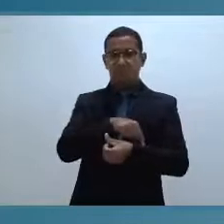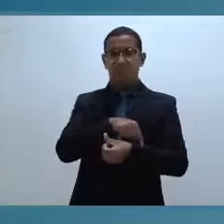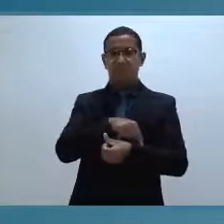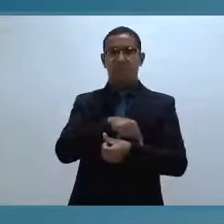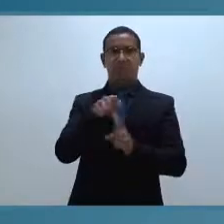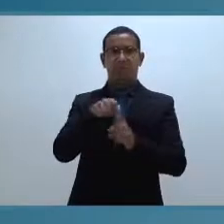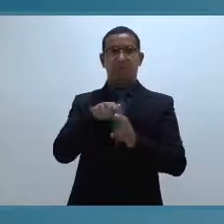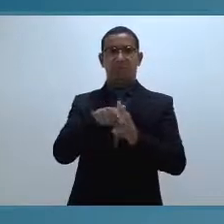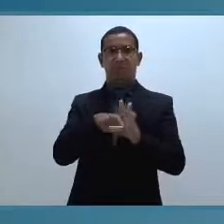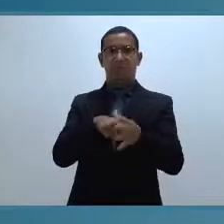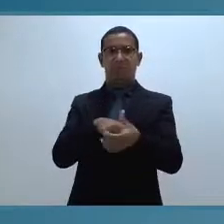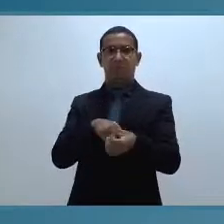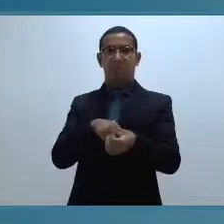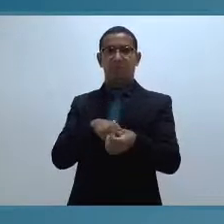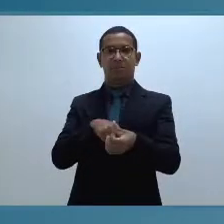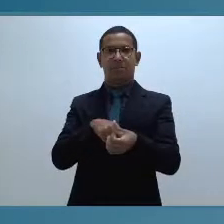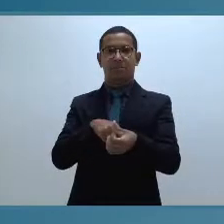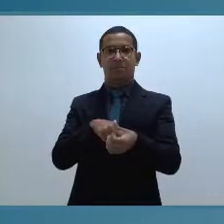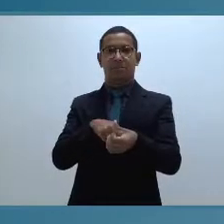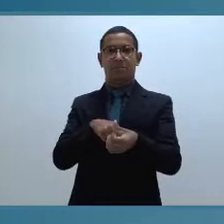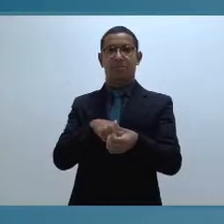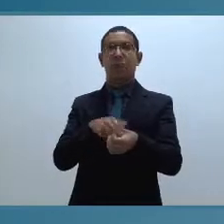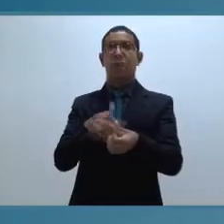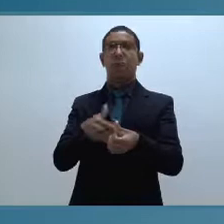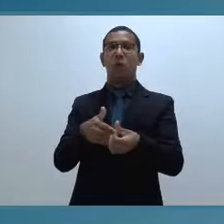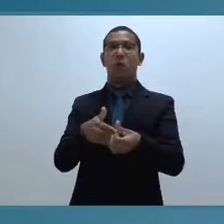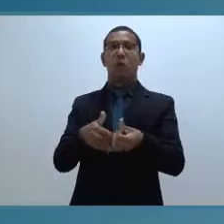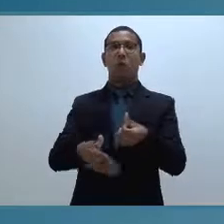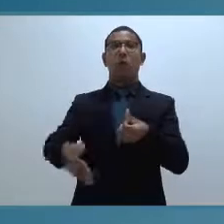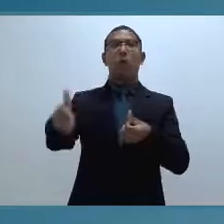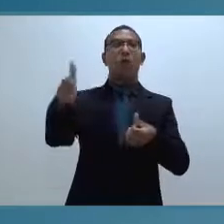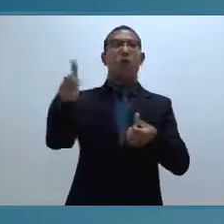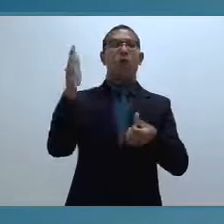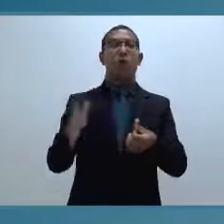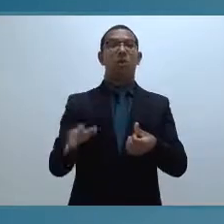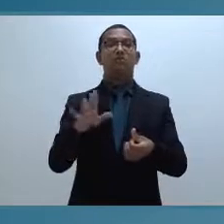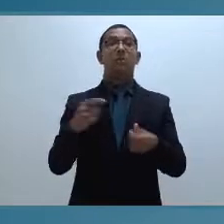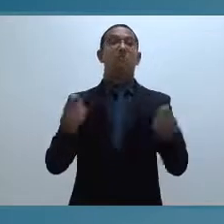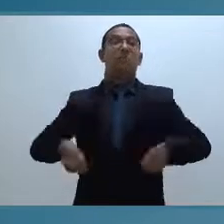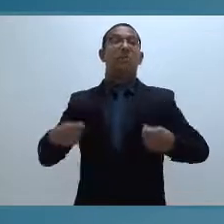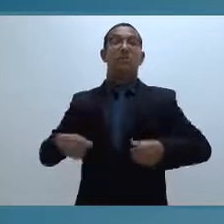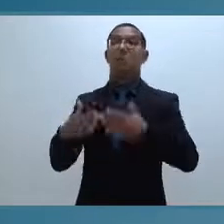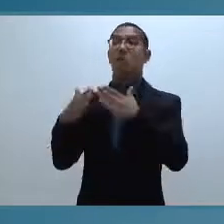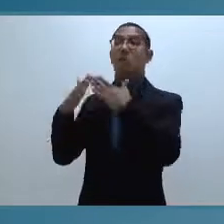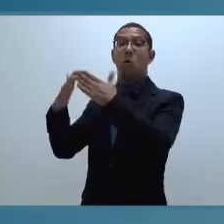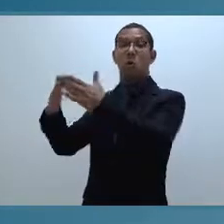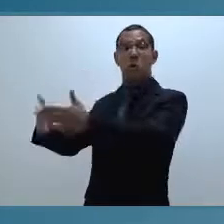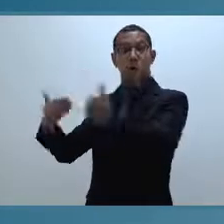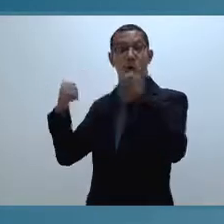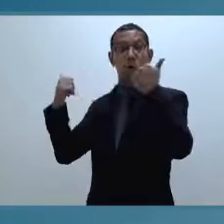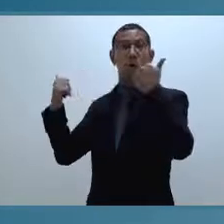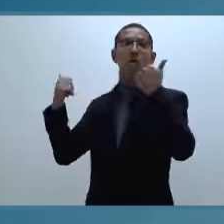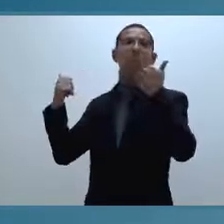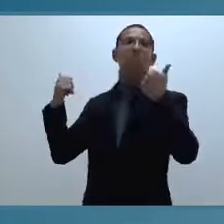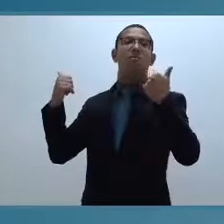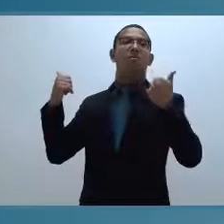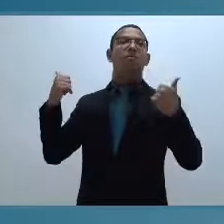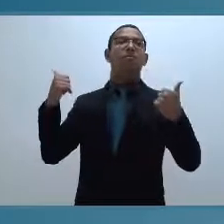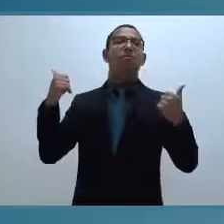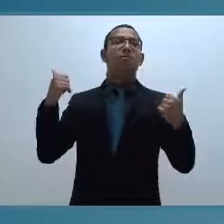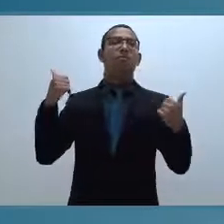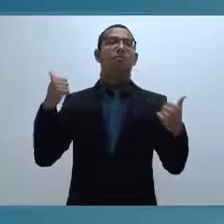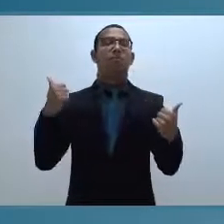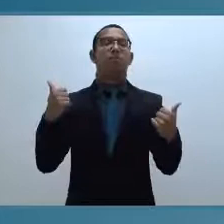no semestre que se inicia, necessita de autorização para cursar as seguintes disciplinas sem afastamento